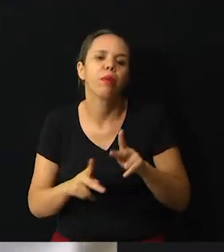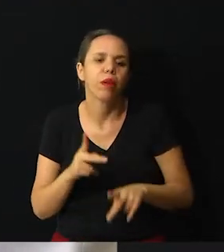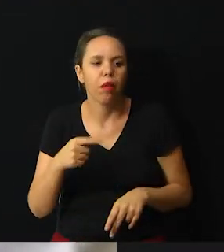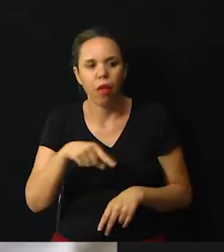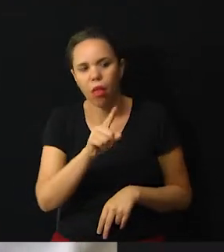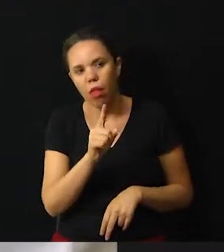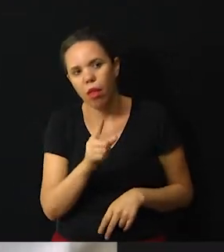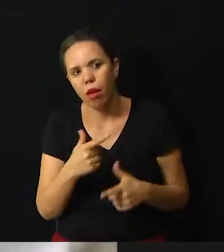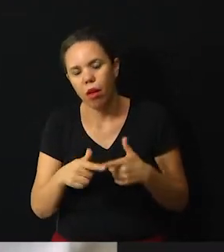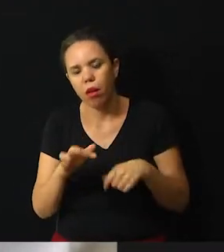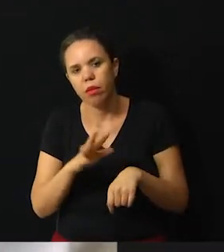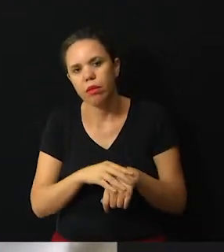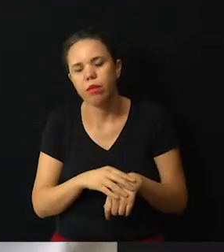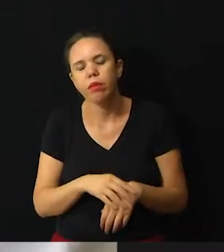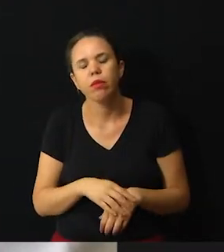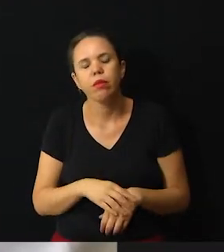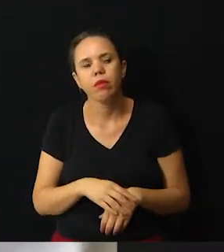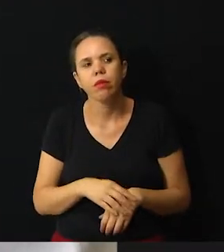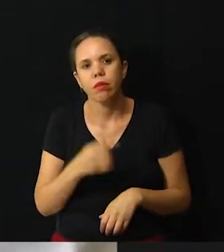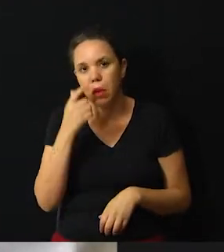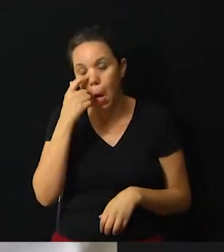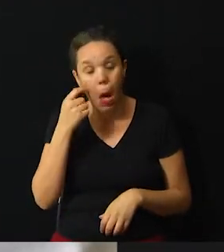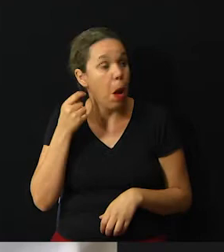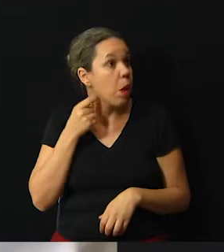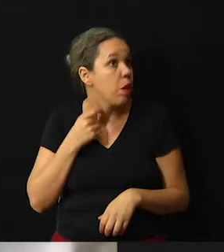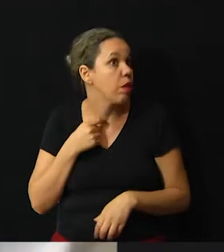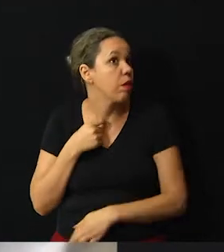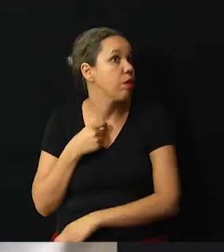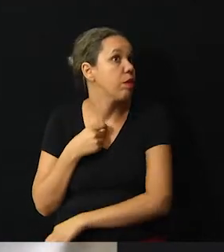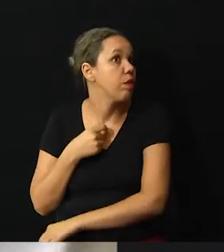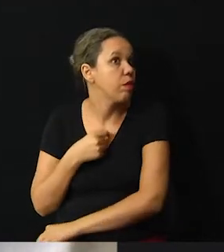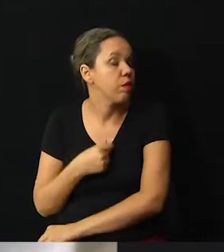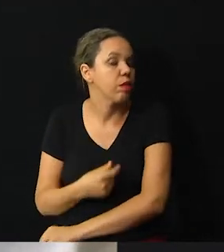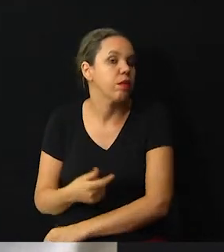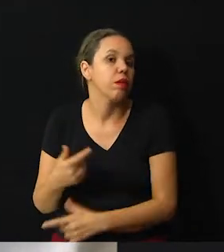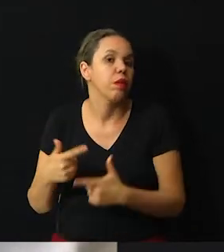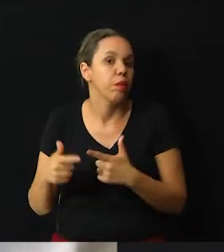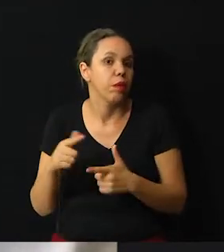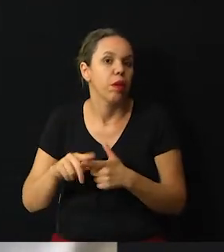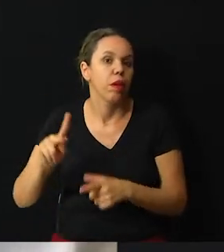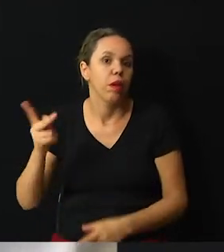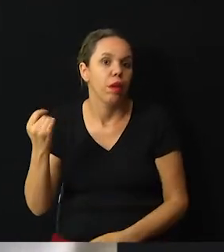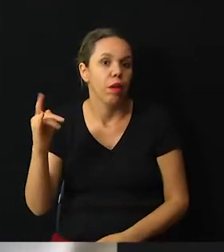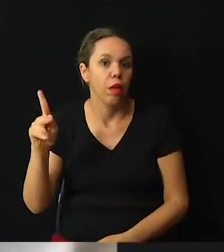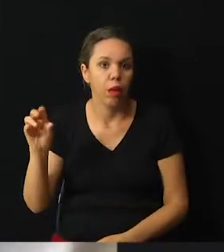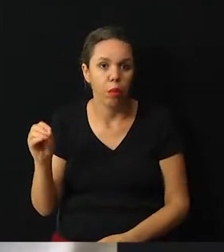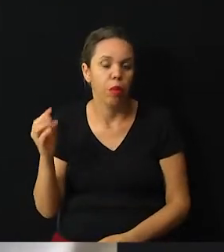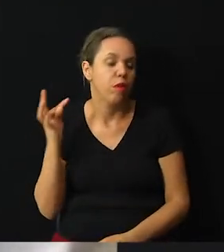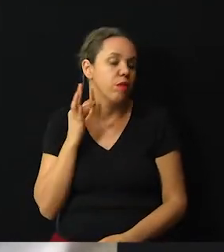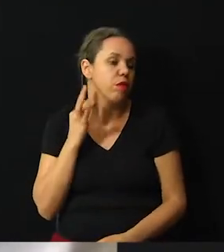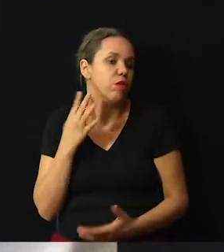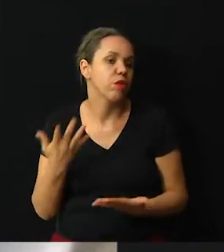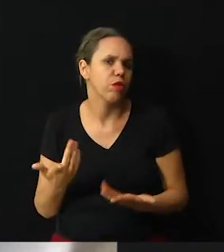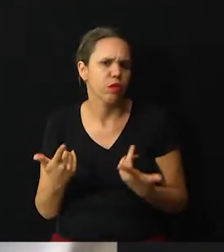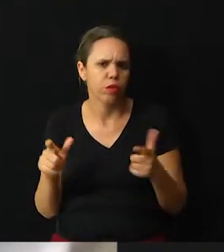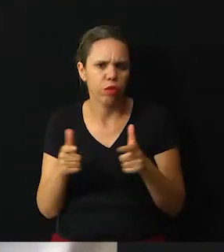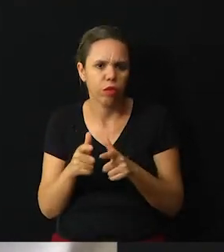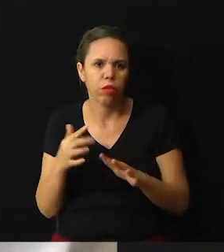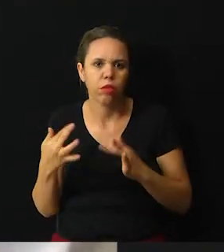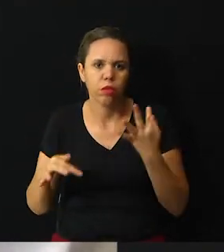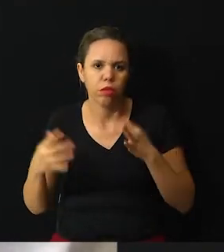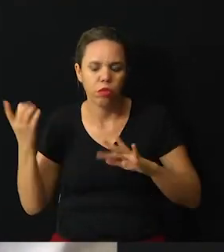pode resolver no hipotireoidismo, a falha da glândula tireoide do pescoço, resolver no hipotireoidismo e mimetizar